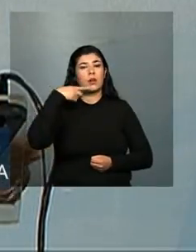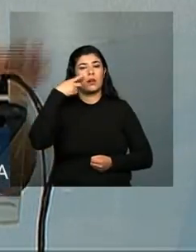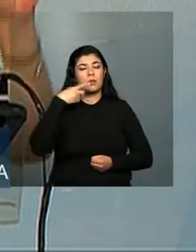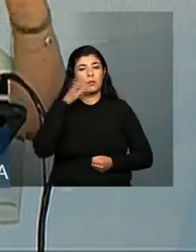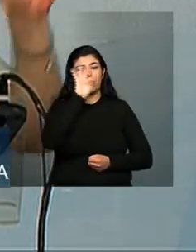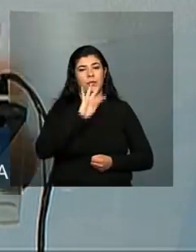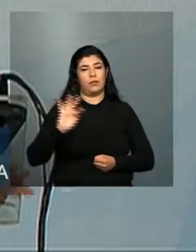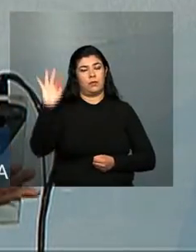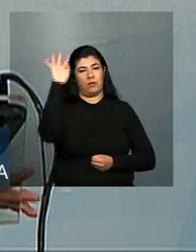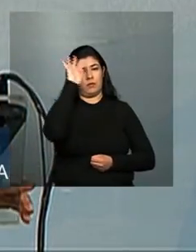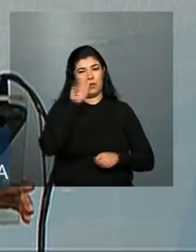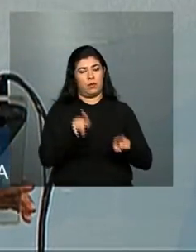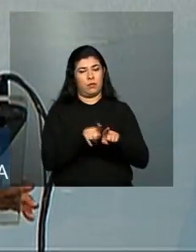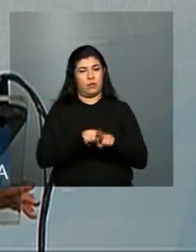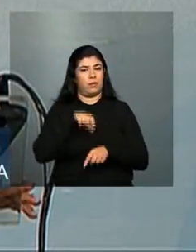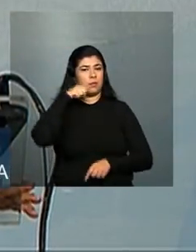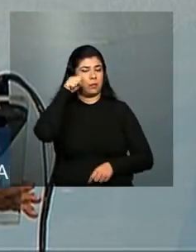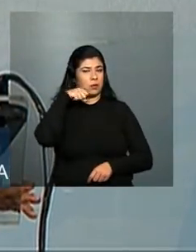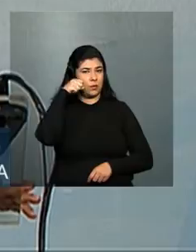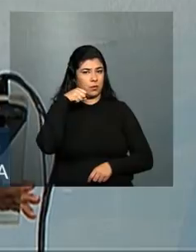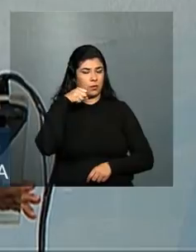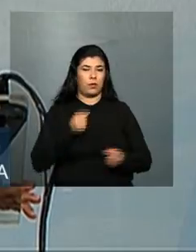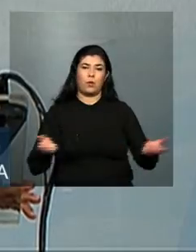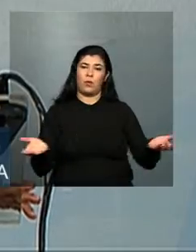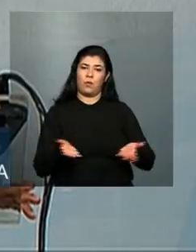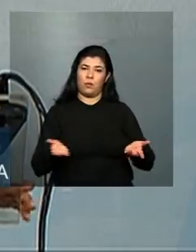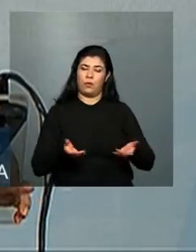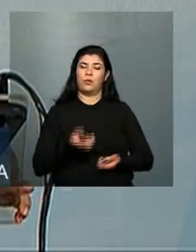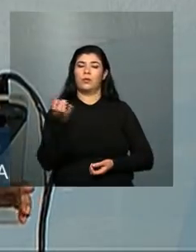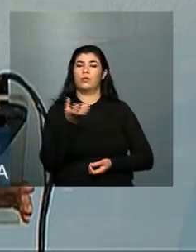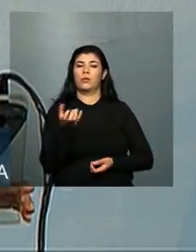deputados federais e os senadores. E hoje eu queria